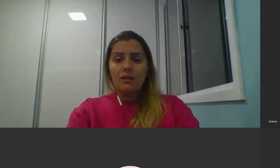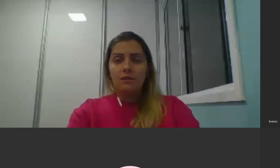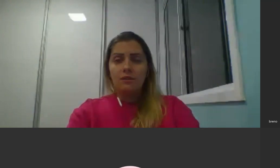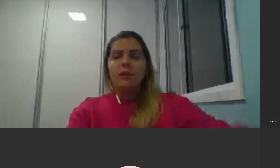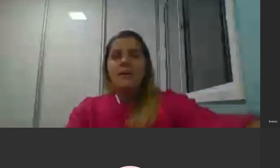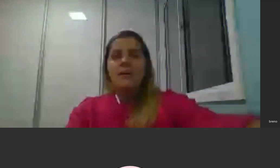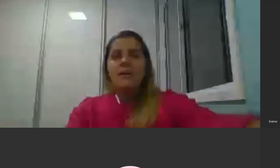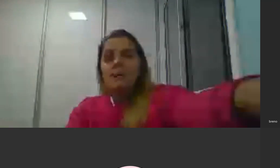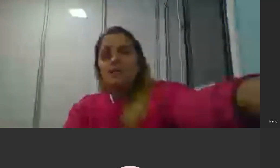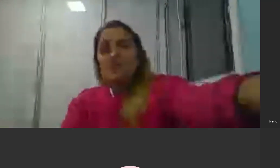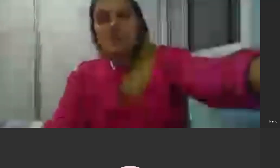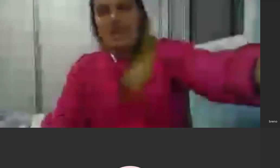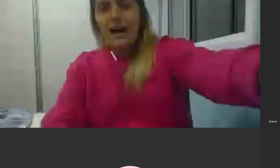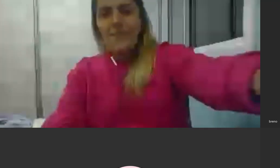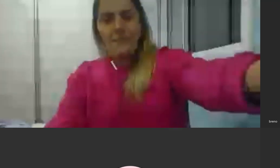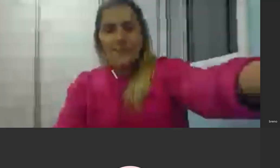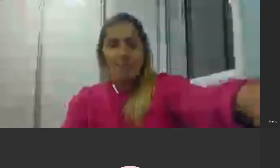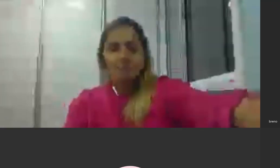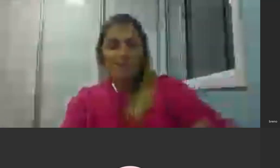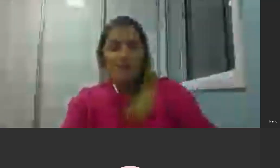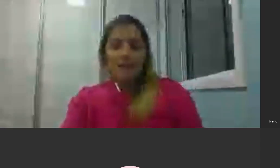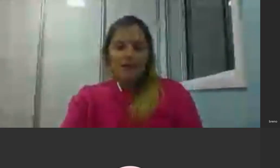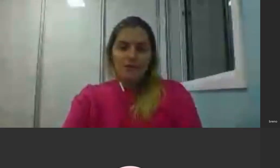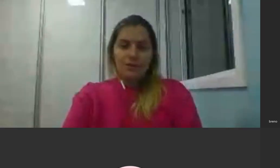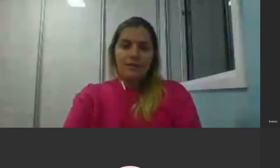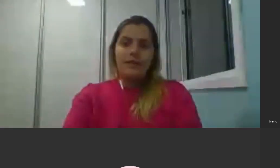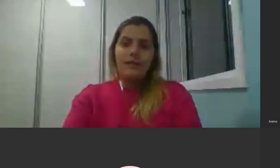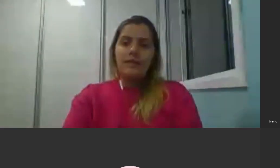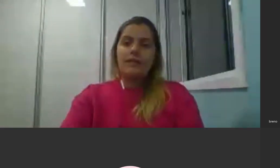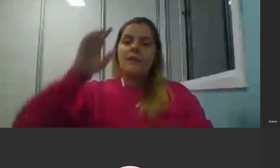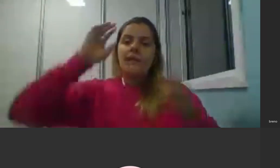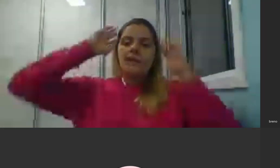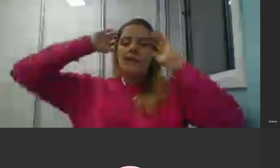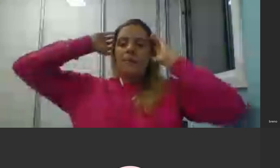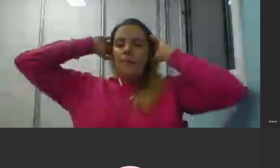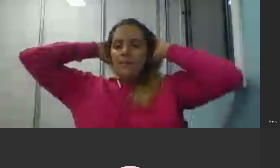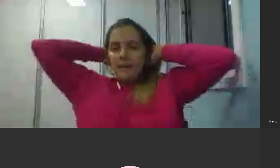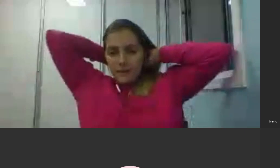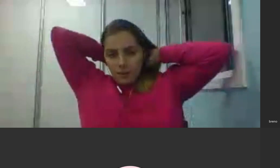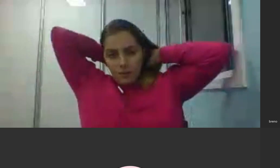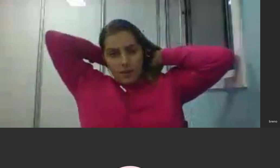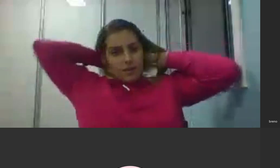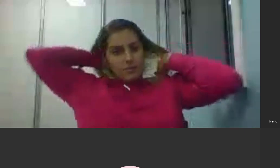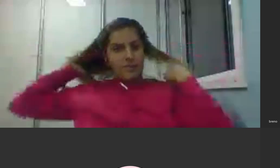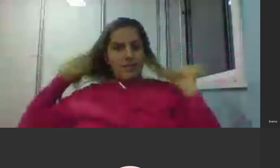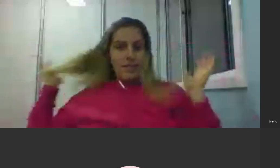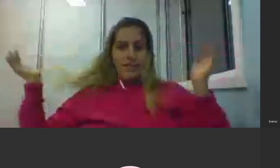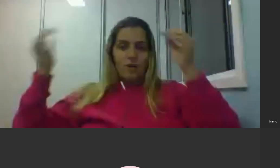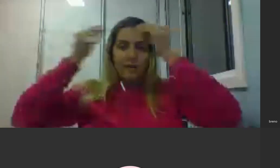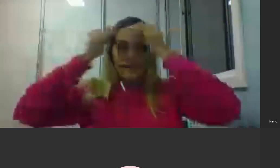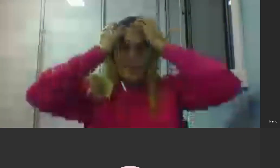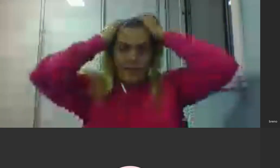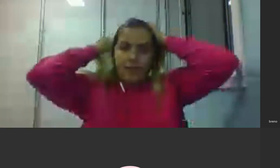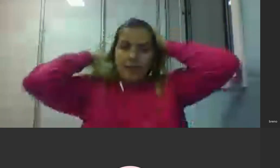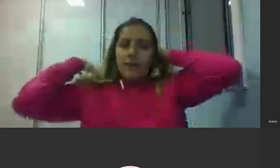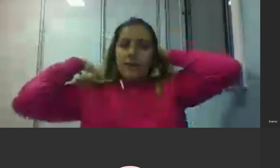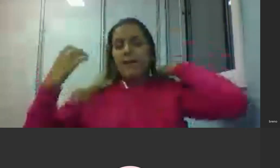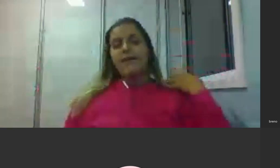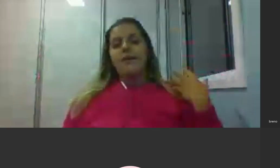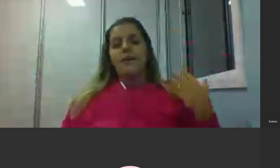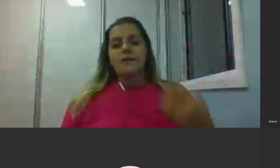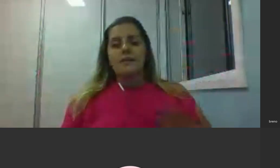que ficaria muito corrido se a gente iniciasse as aulas às 18h30, então, respeitando isso, eu tentei me